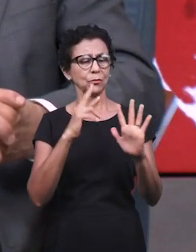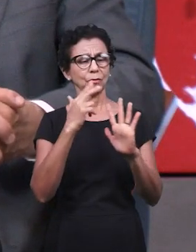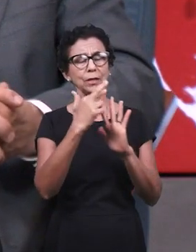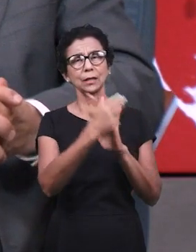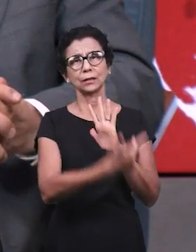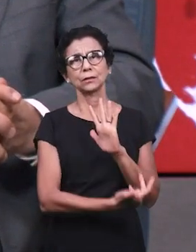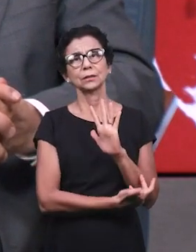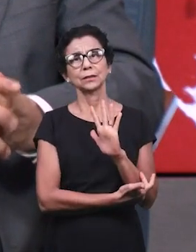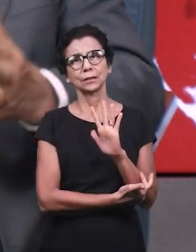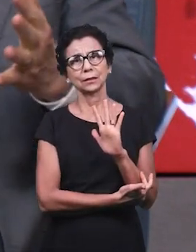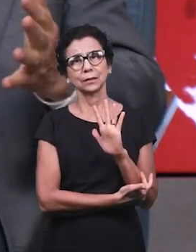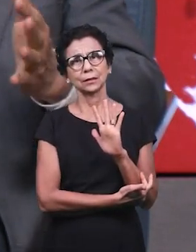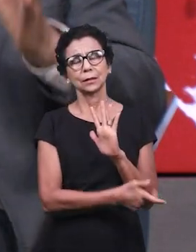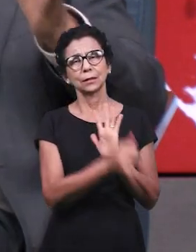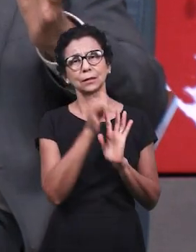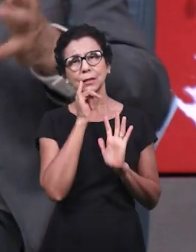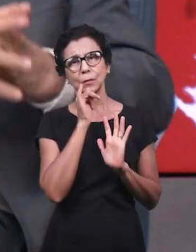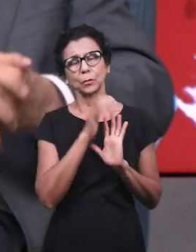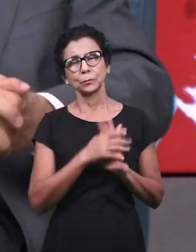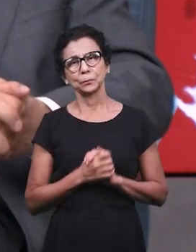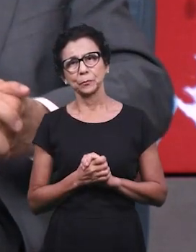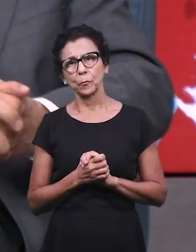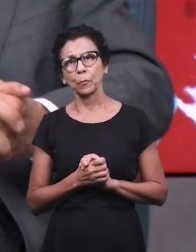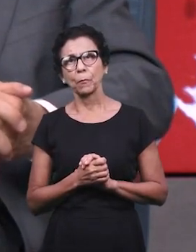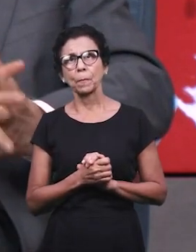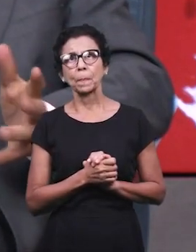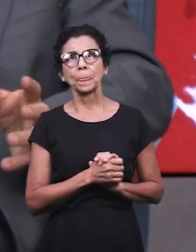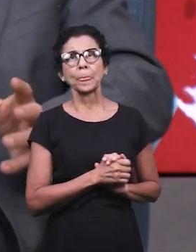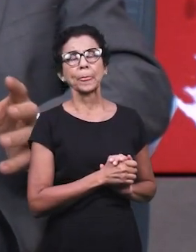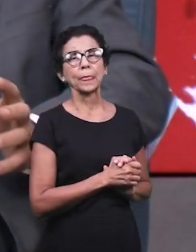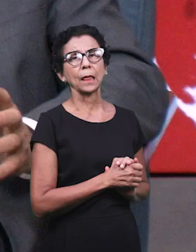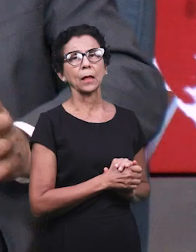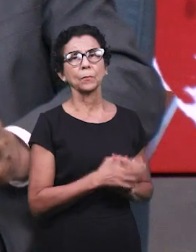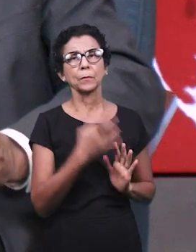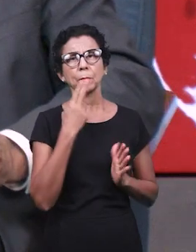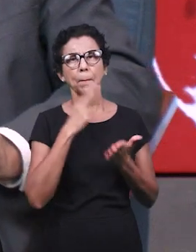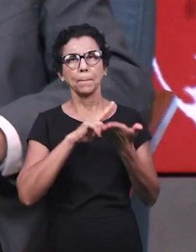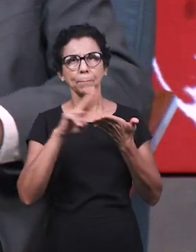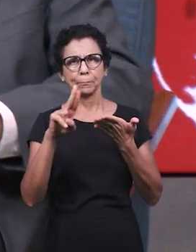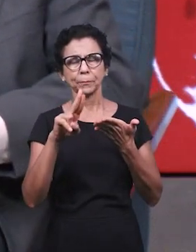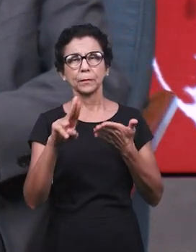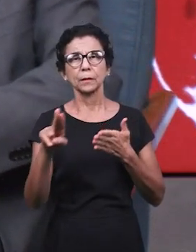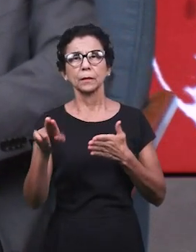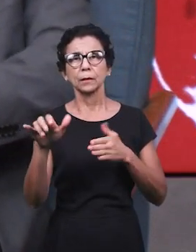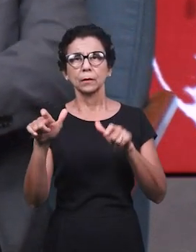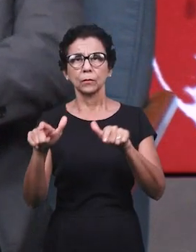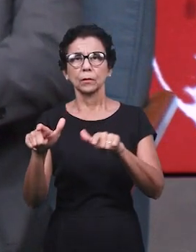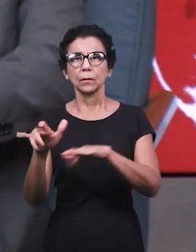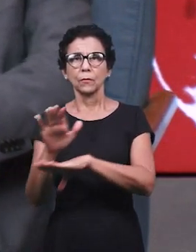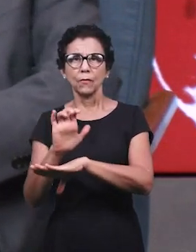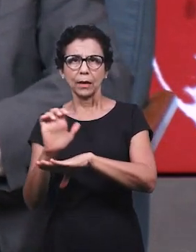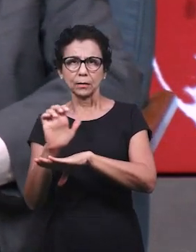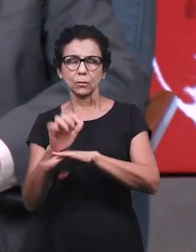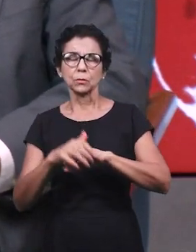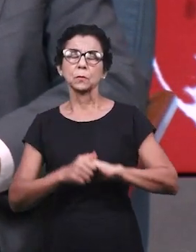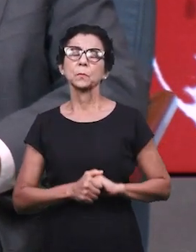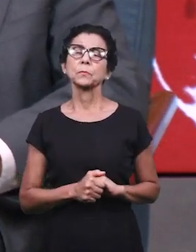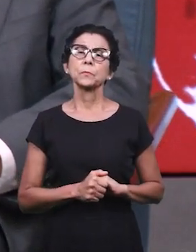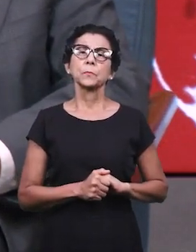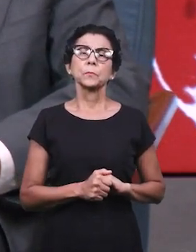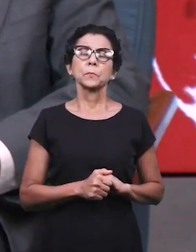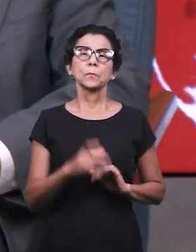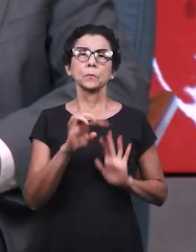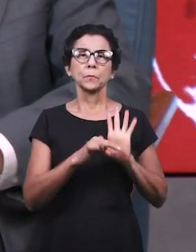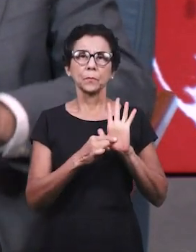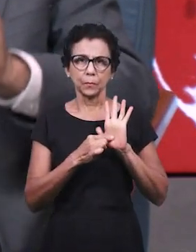diferentes. Por exemplo, vamos pegar a carta de Paulo aos Efésios, quando ele